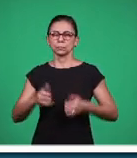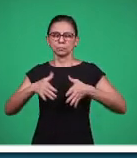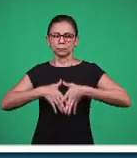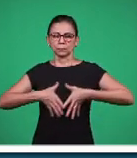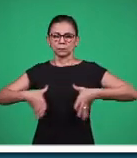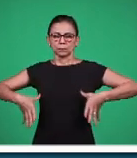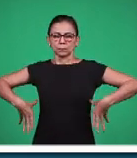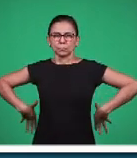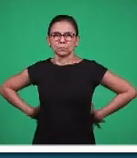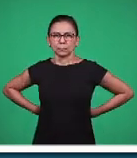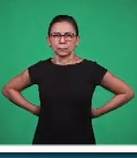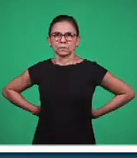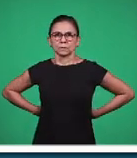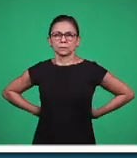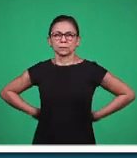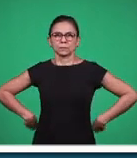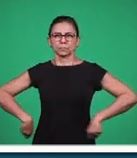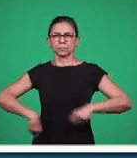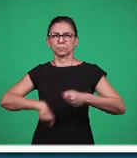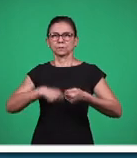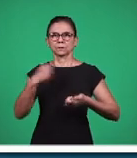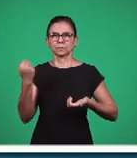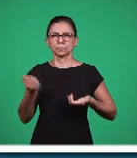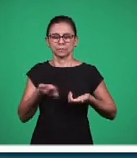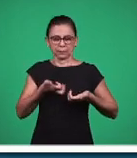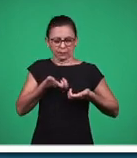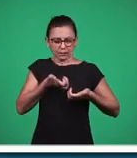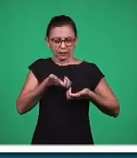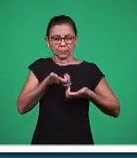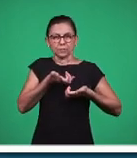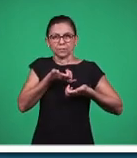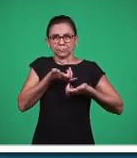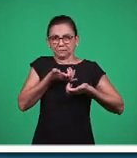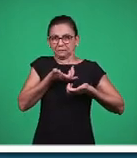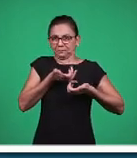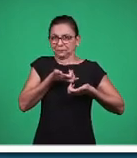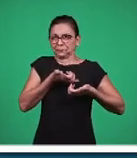lombos e acesa as vossas candeias.